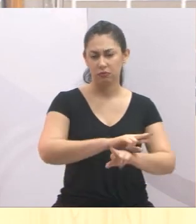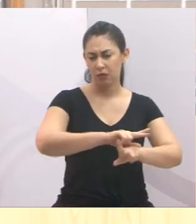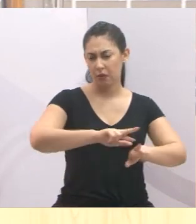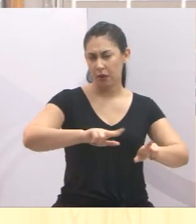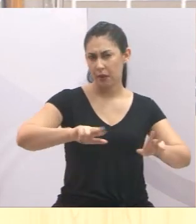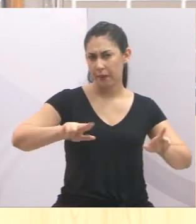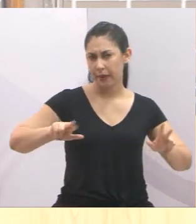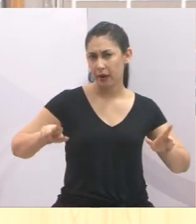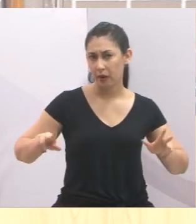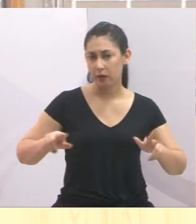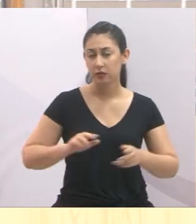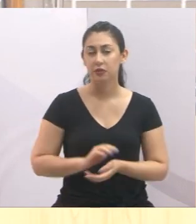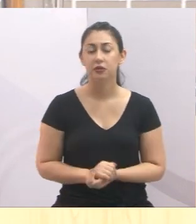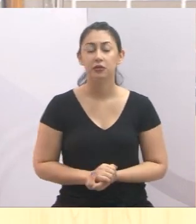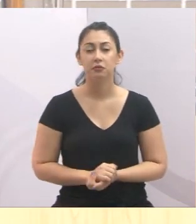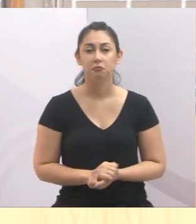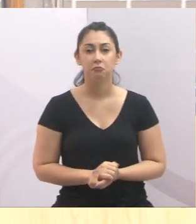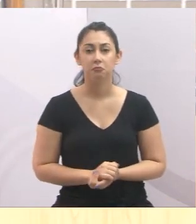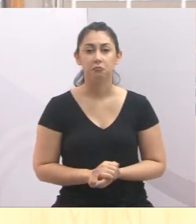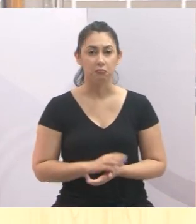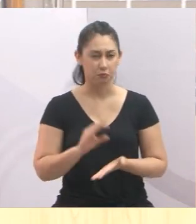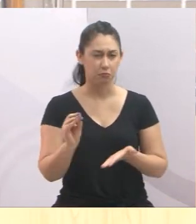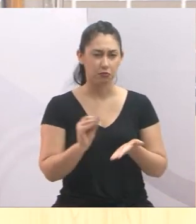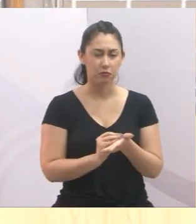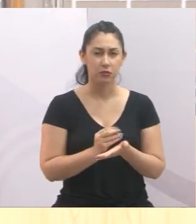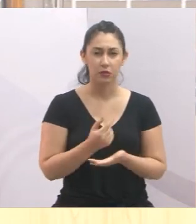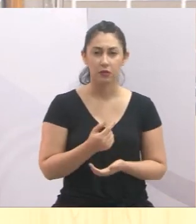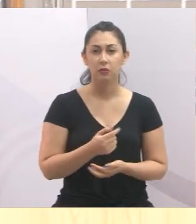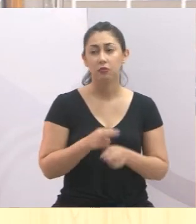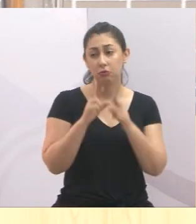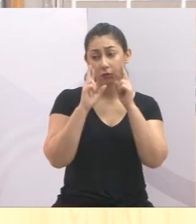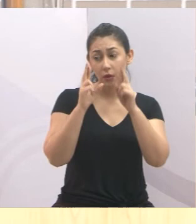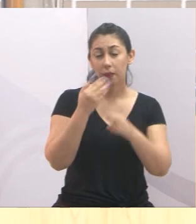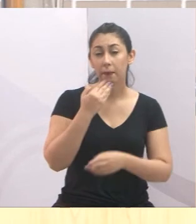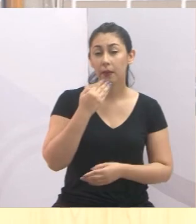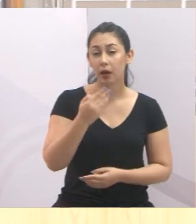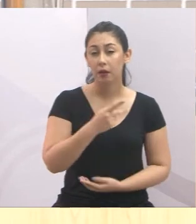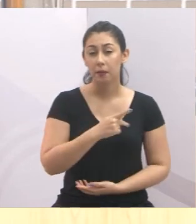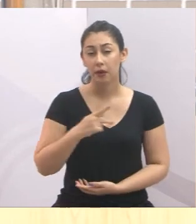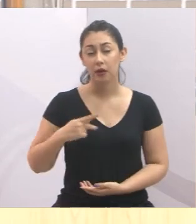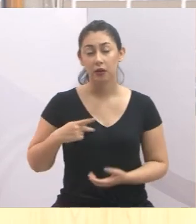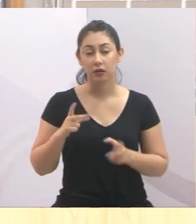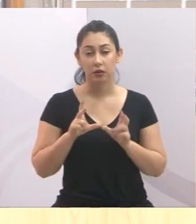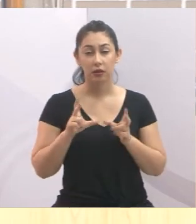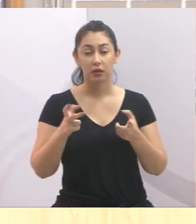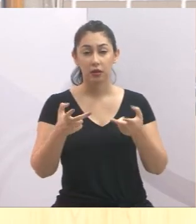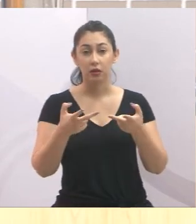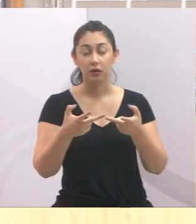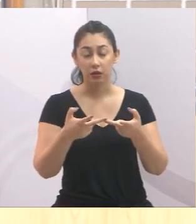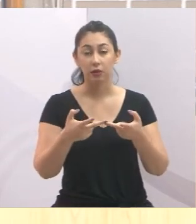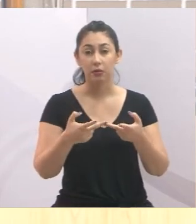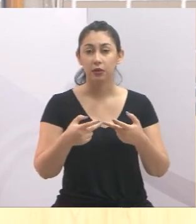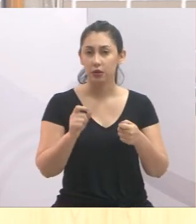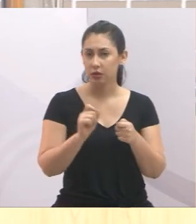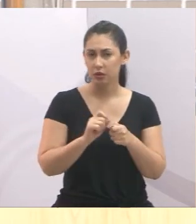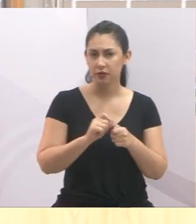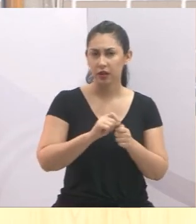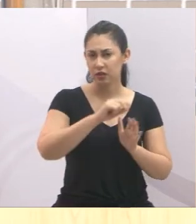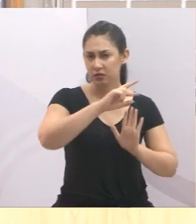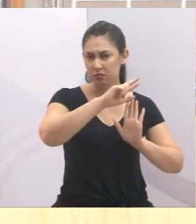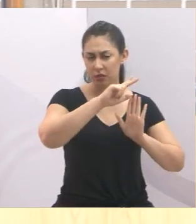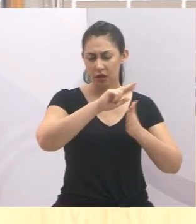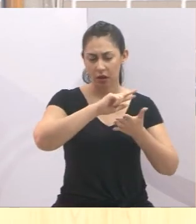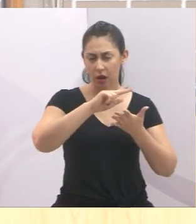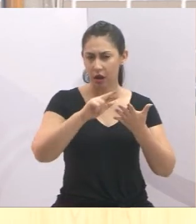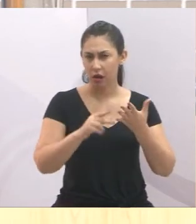aspectos. Feitos e registro, respeitosamente requeremos ao presidente desta casa que sejam adotadas providências